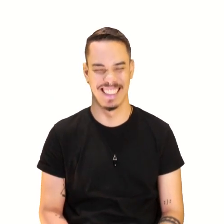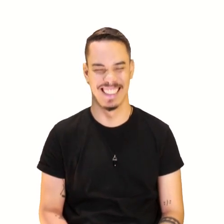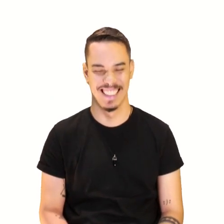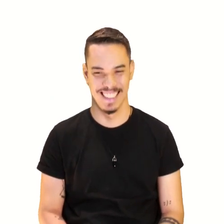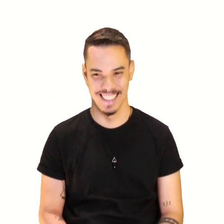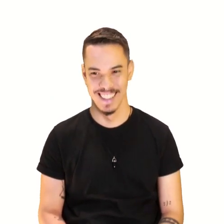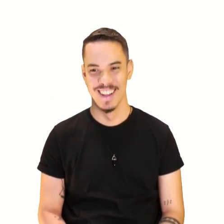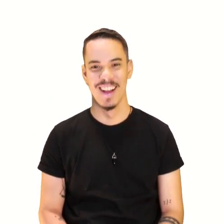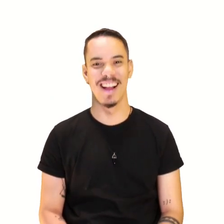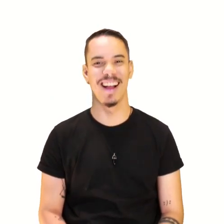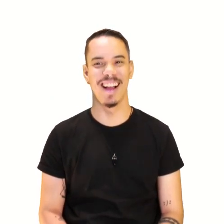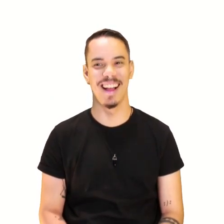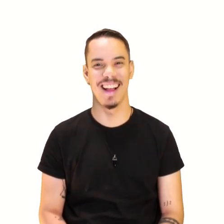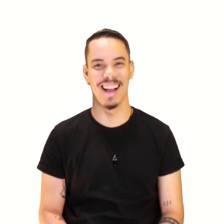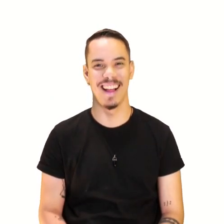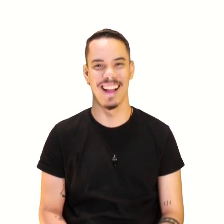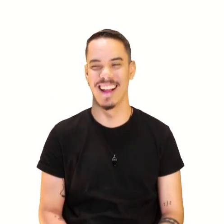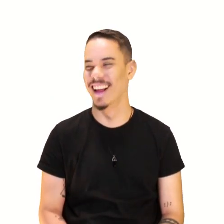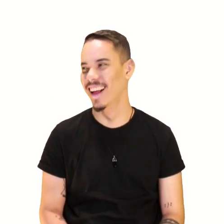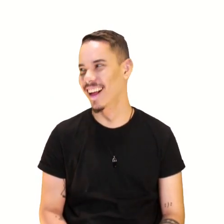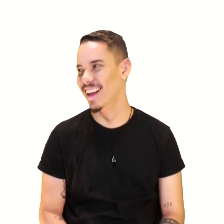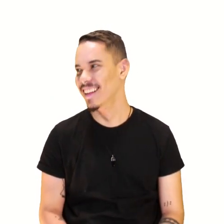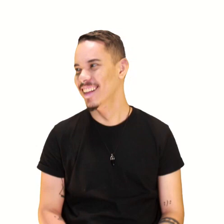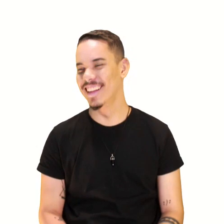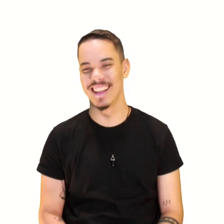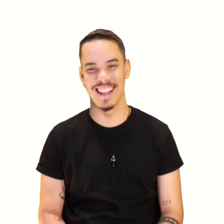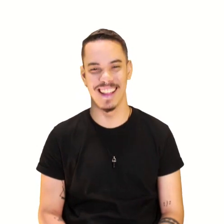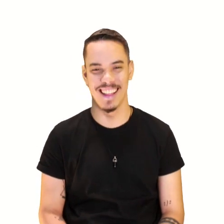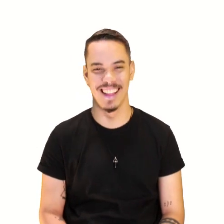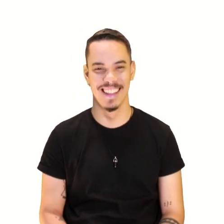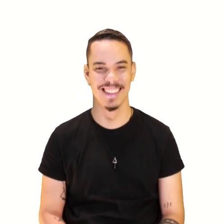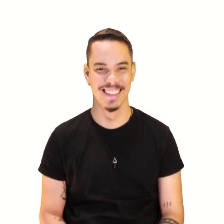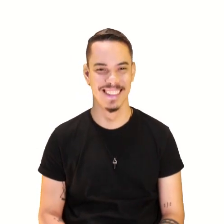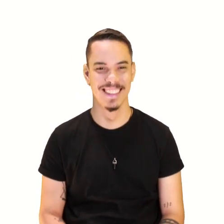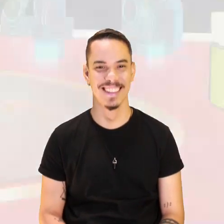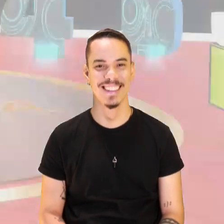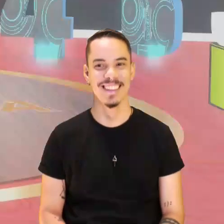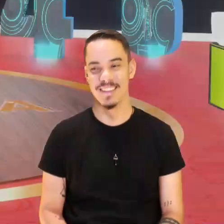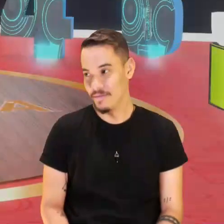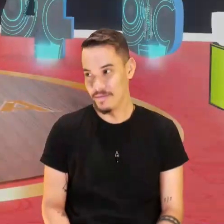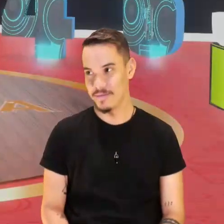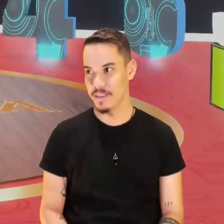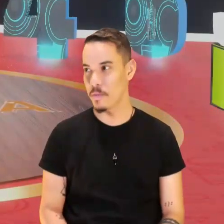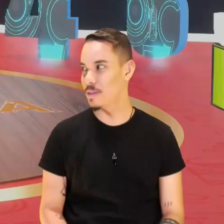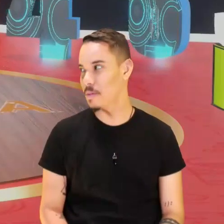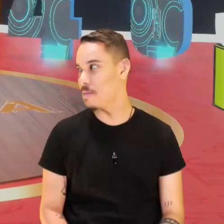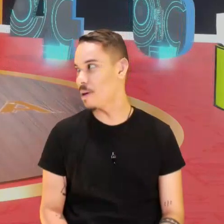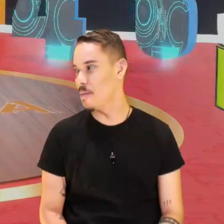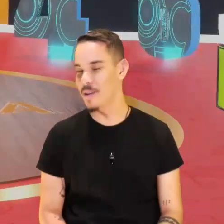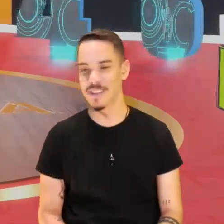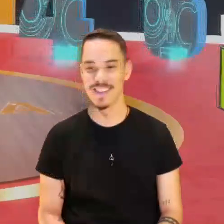o resto ele ignora tudo Poxa muito obrigada